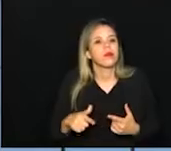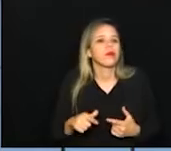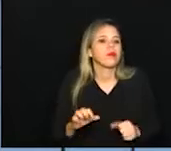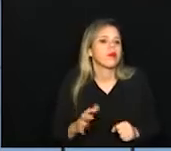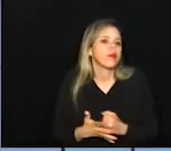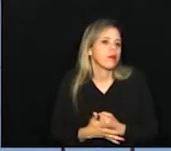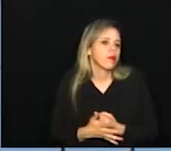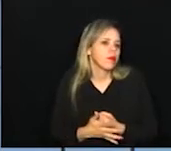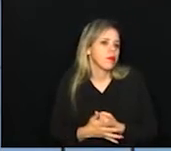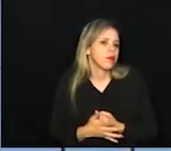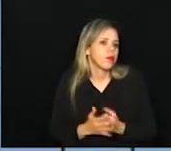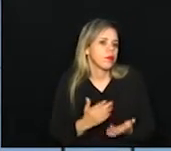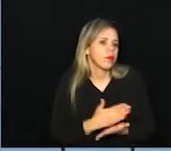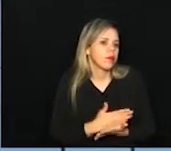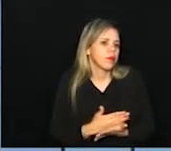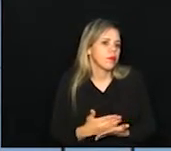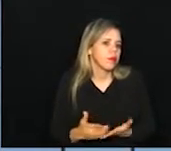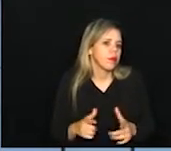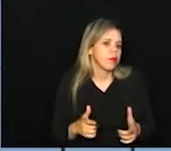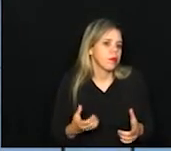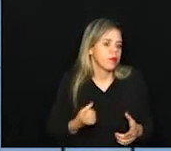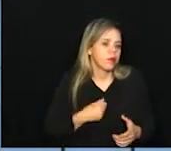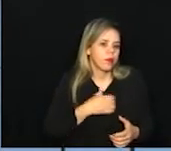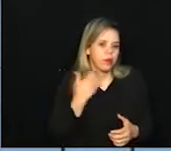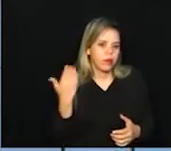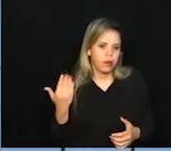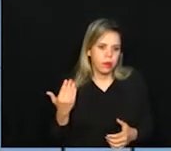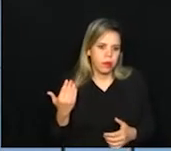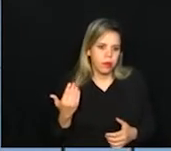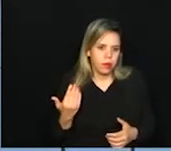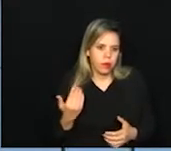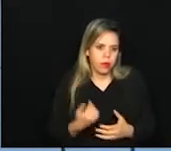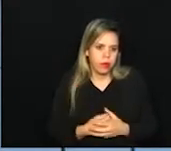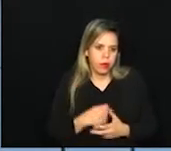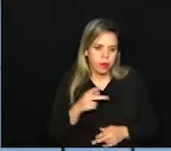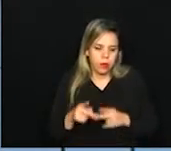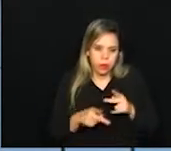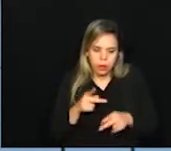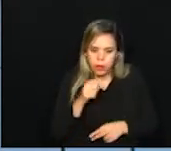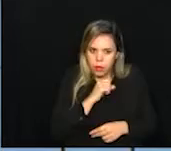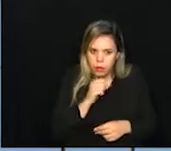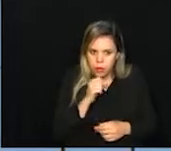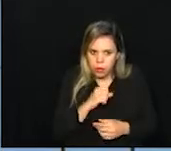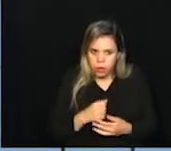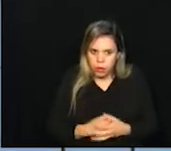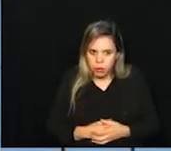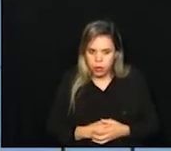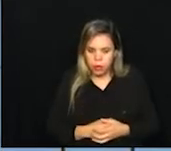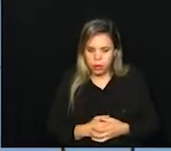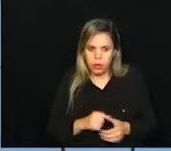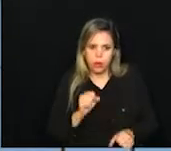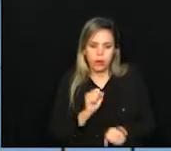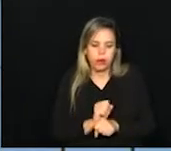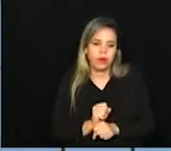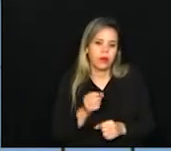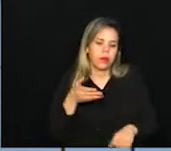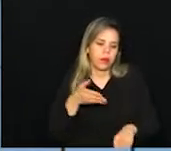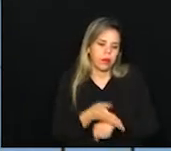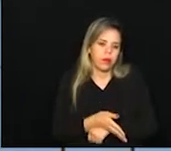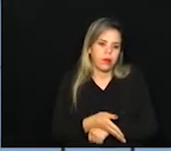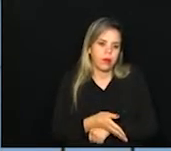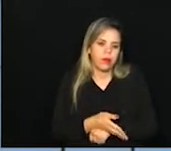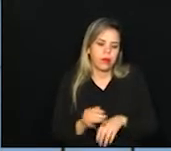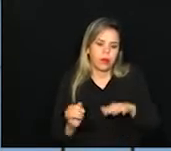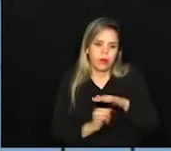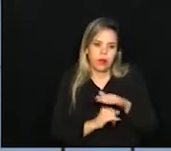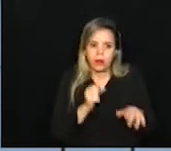Covid, principalmente no início, grande número de óbitos na população idosa, foi suspensa, então, a visitação